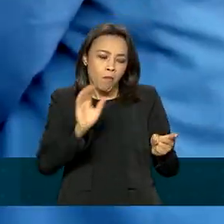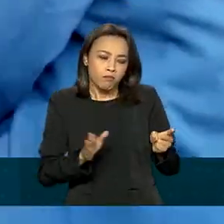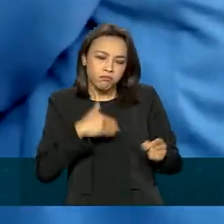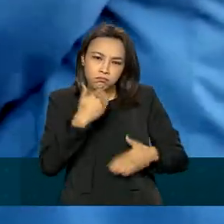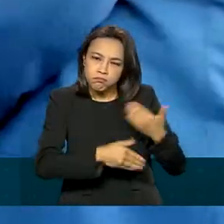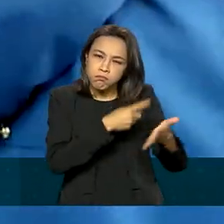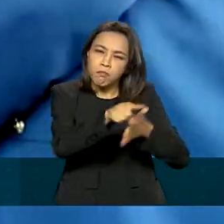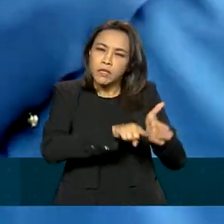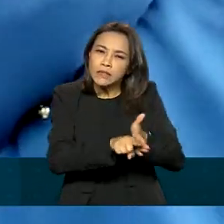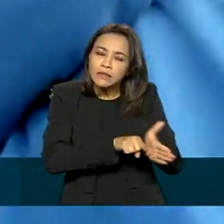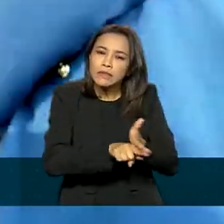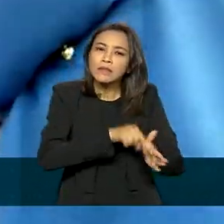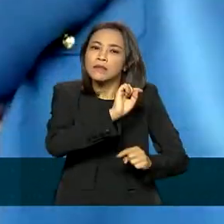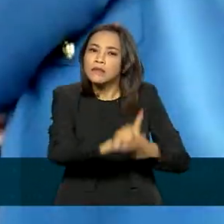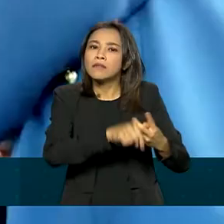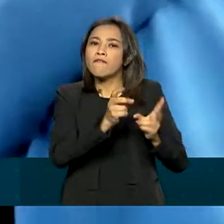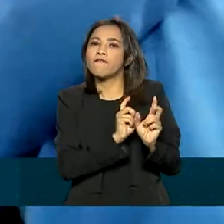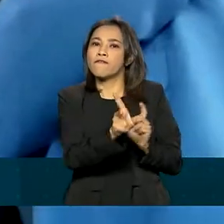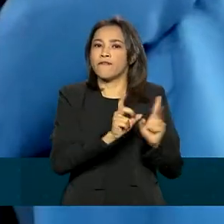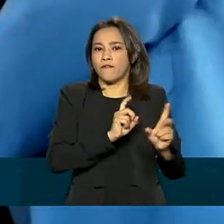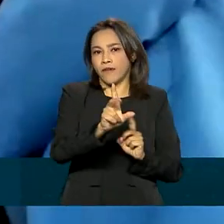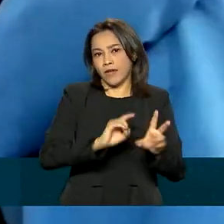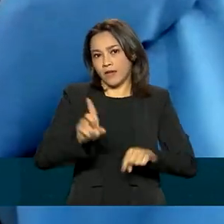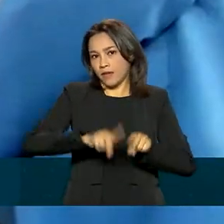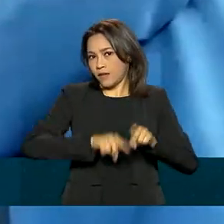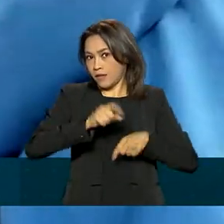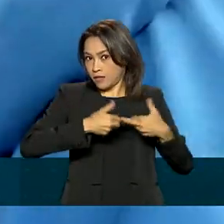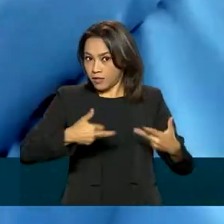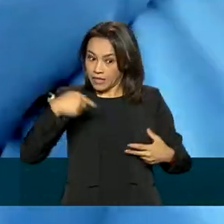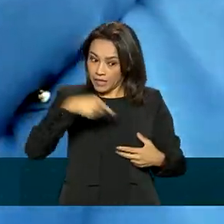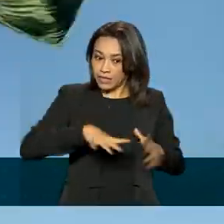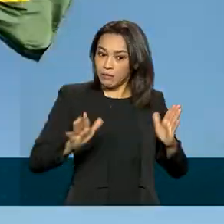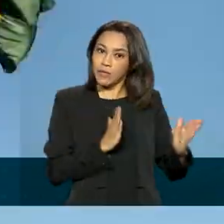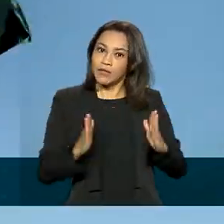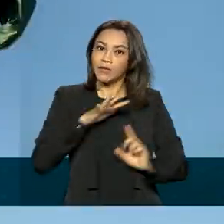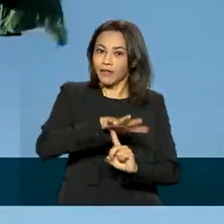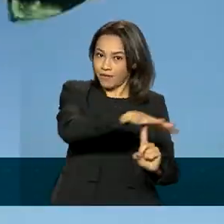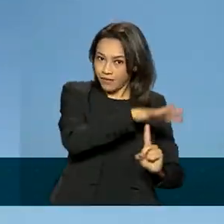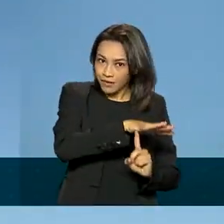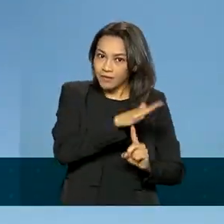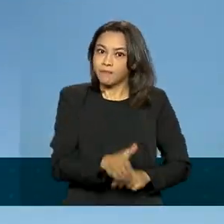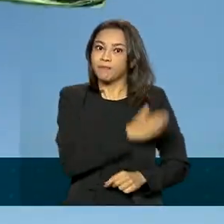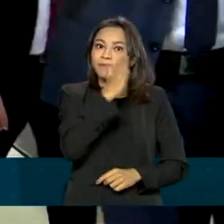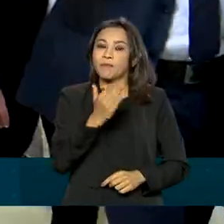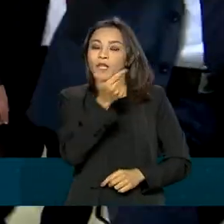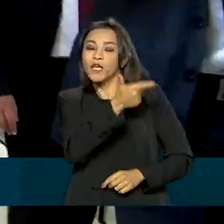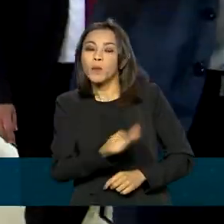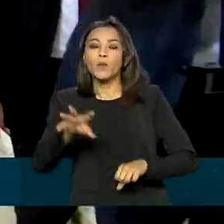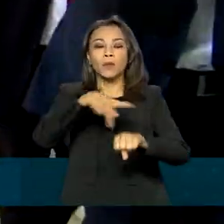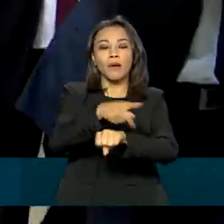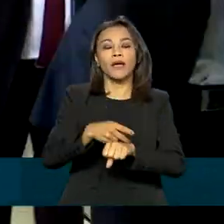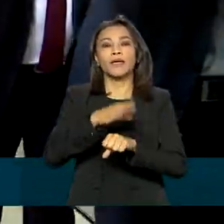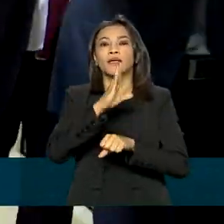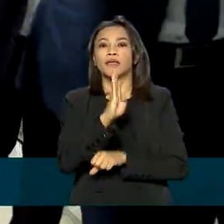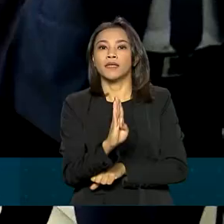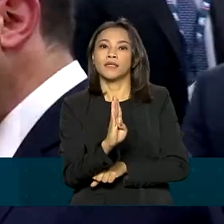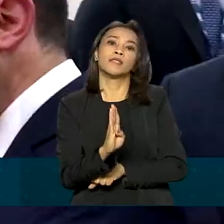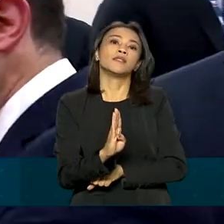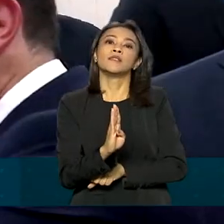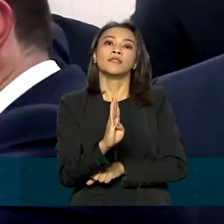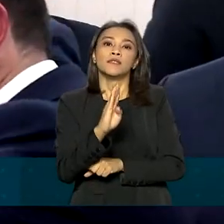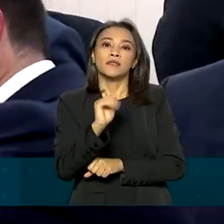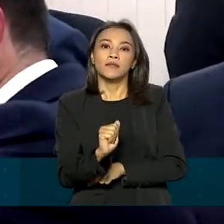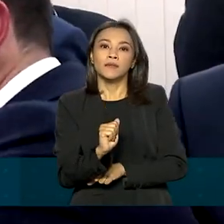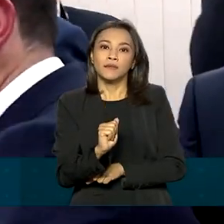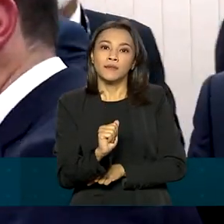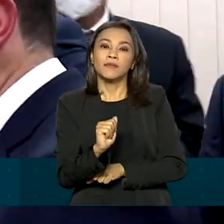produção e a comercialização de produtos durante a Dubai Air Show. Já em Abu Dhabi, capital dos Emirados Árabes,